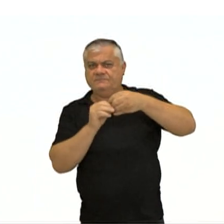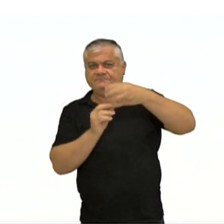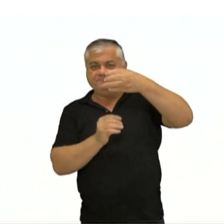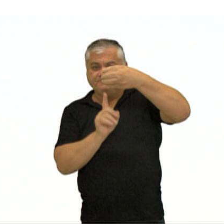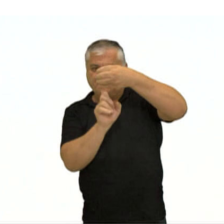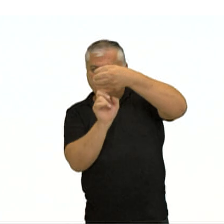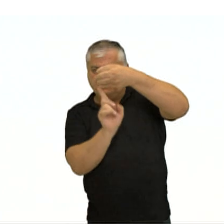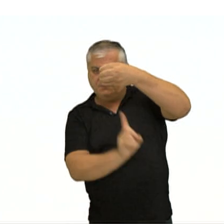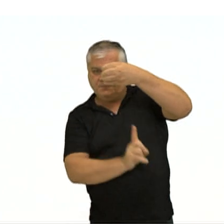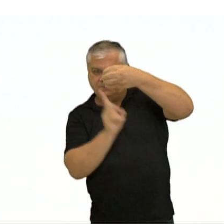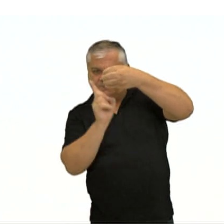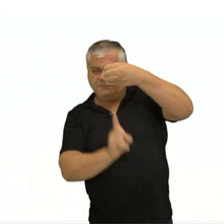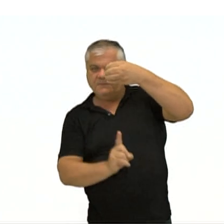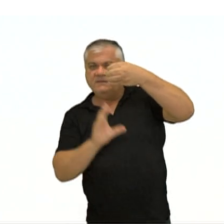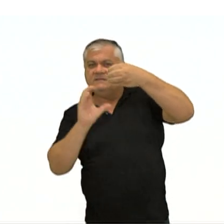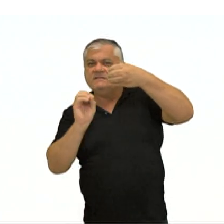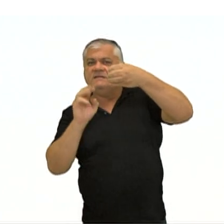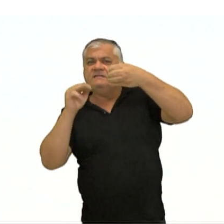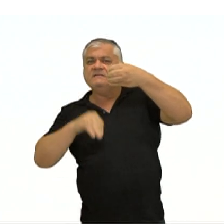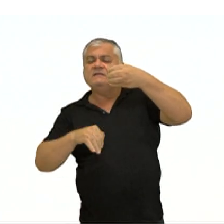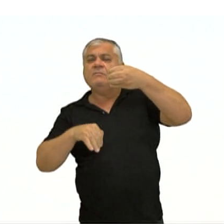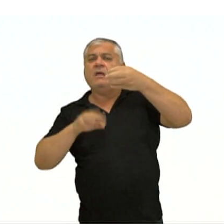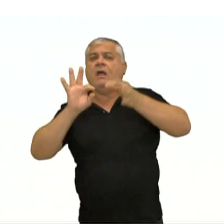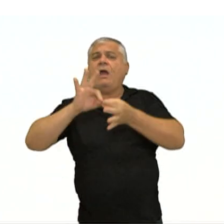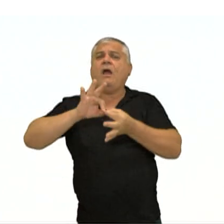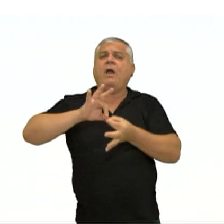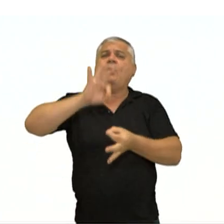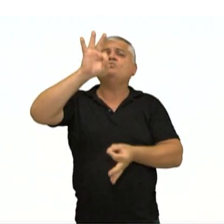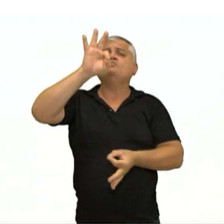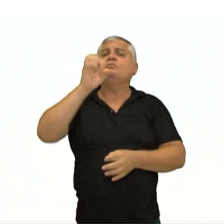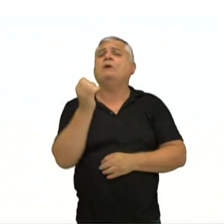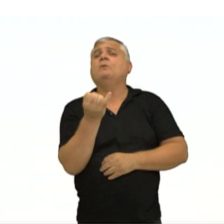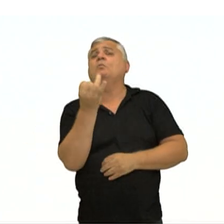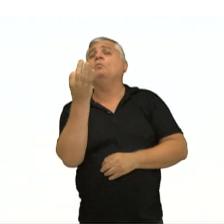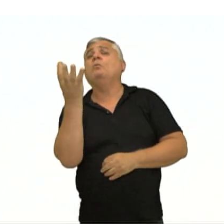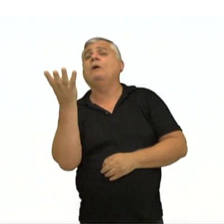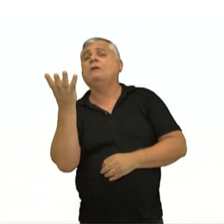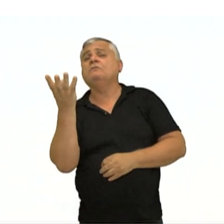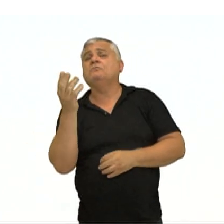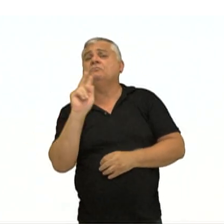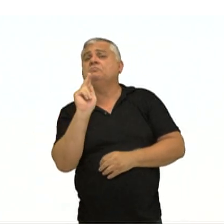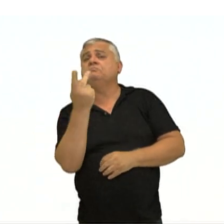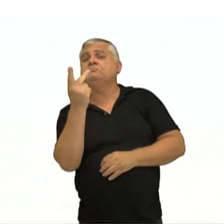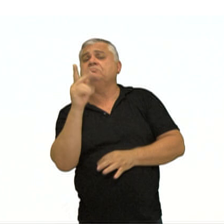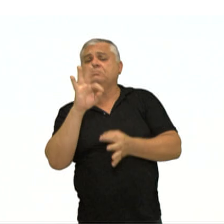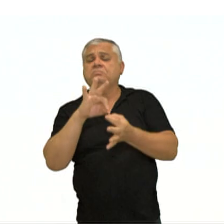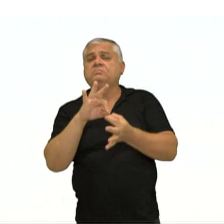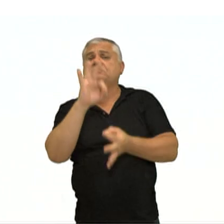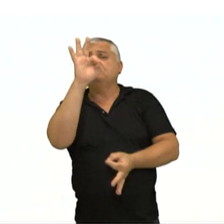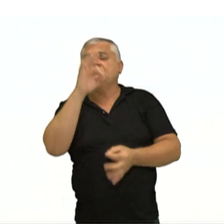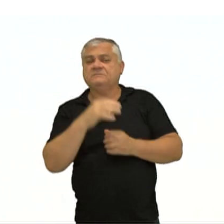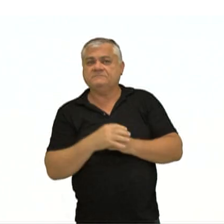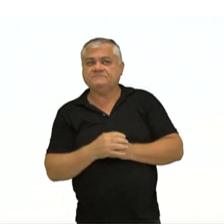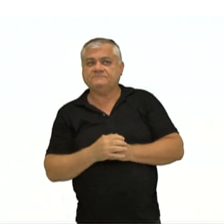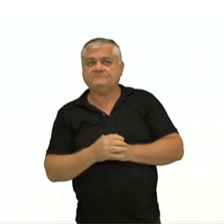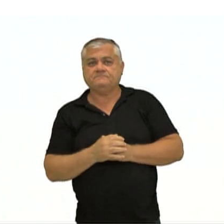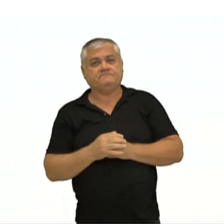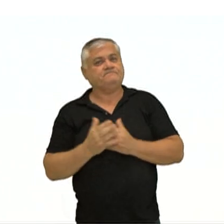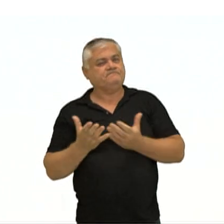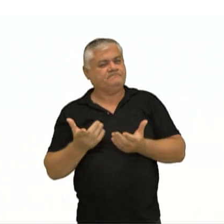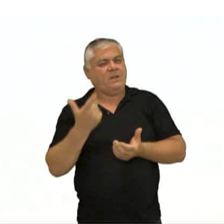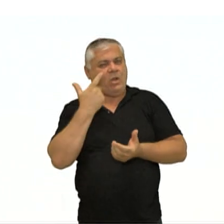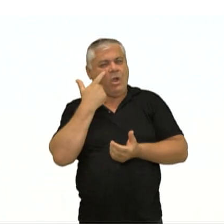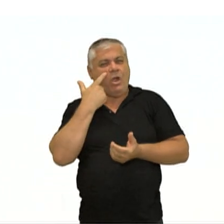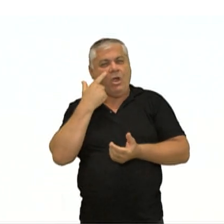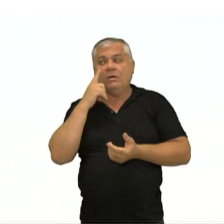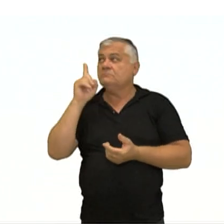quero saber qual vai ser a altura desse nosso cilindro oblíquo. Bem, vamos dar uma